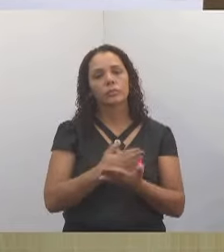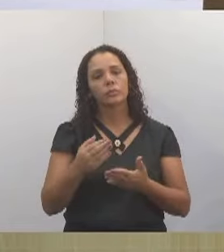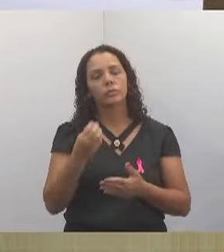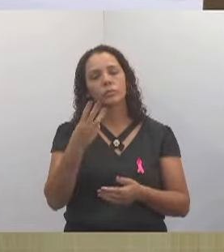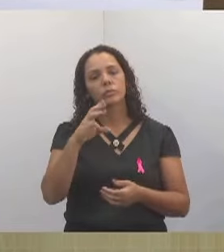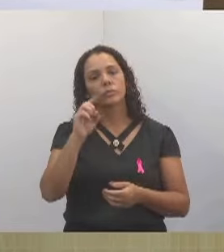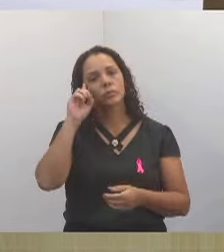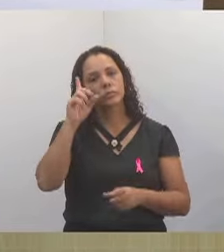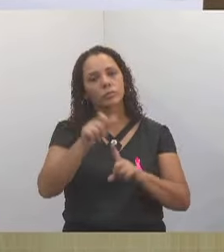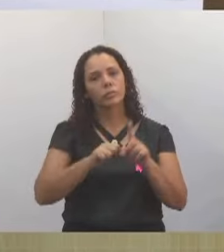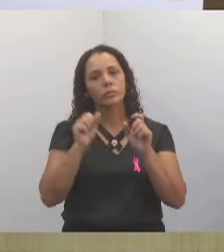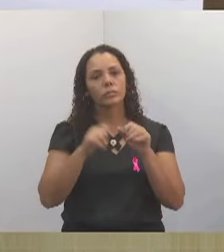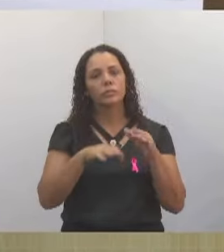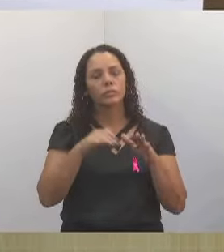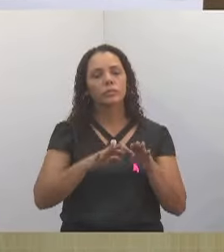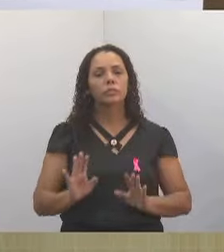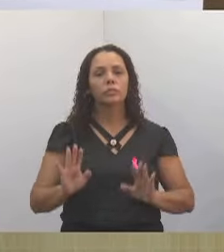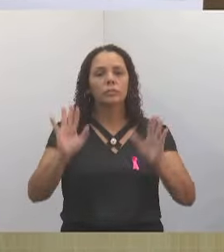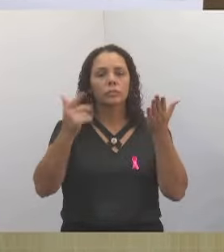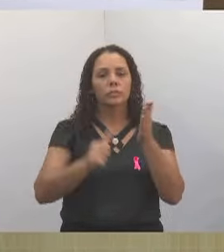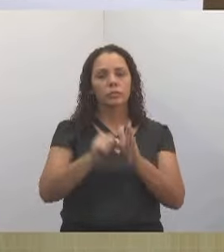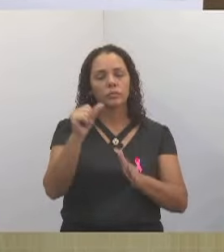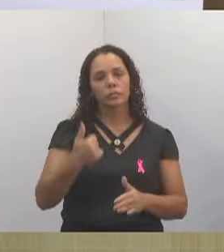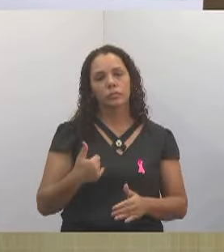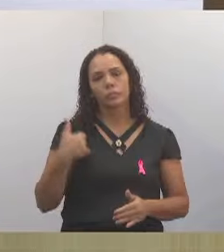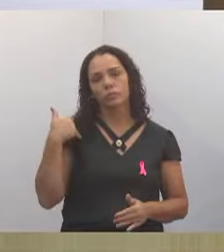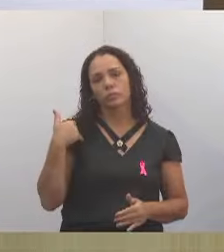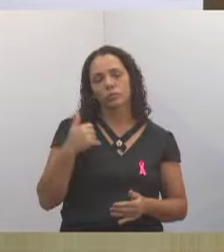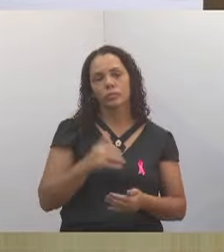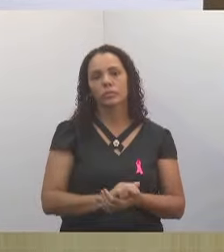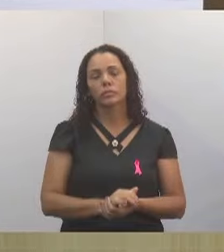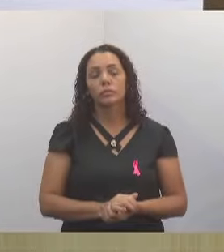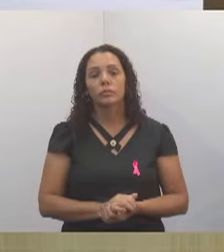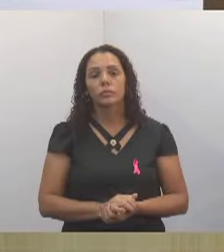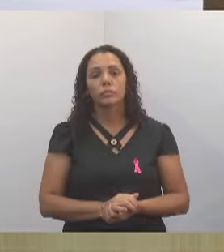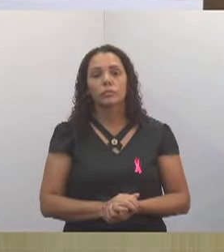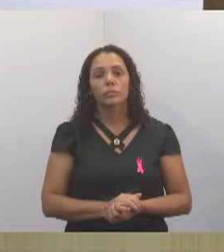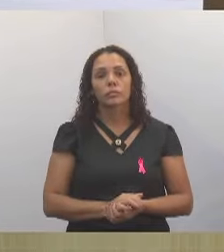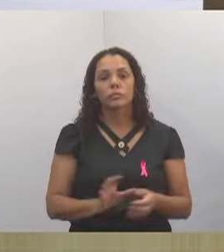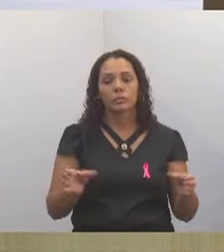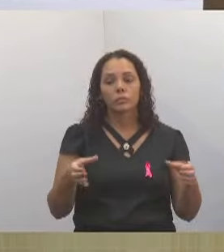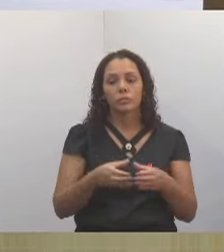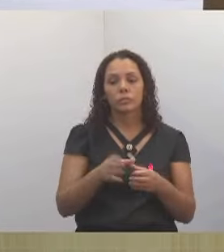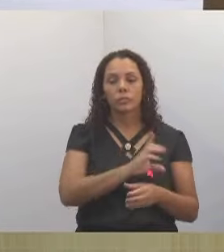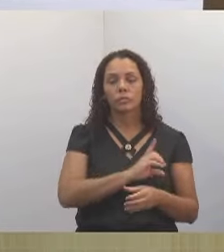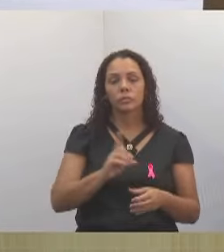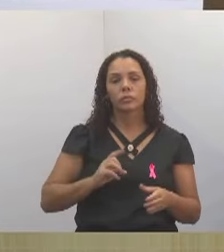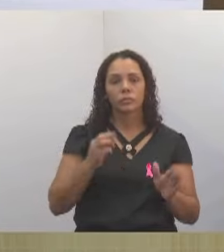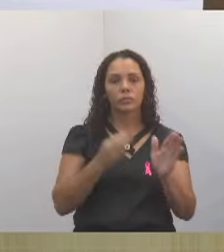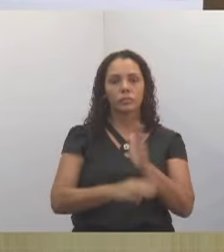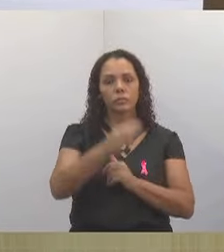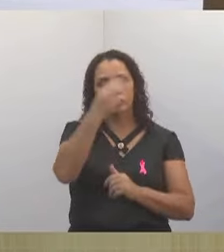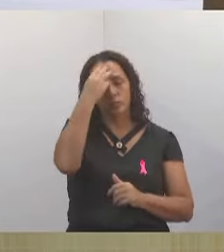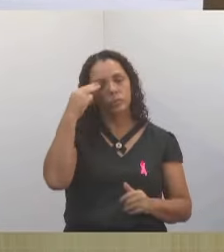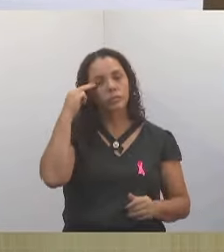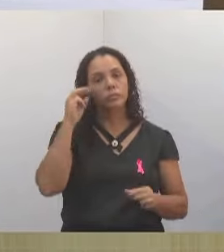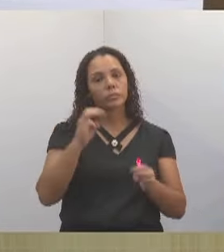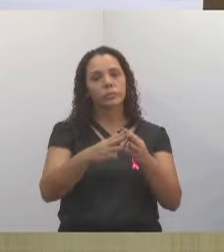de setembro de 2023, pela comemoração do primeiro aniversário de ordenação diaconal. Autoria, Maria Amélia.